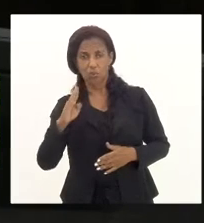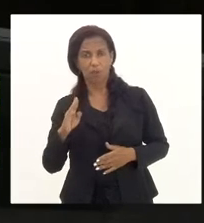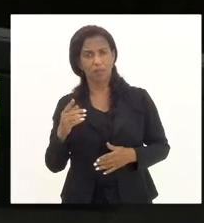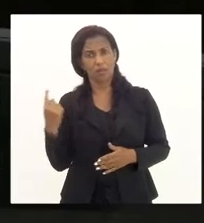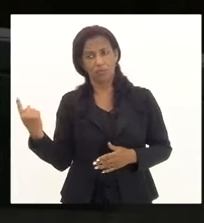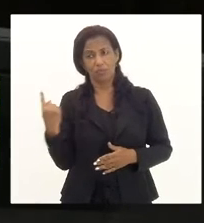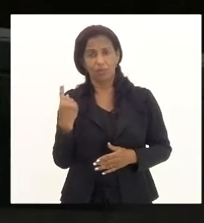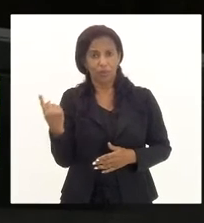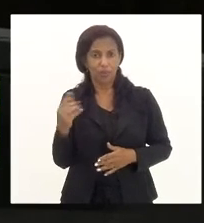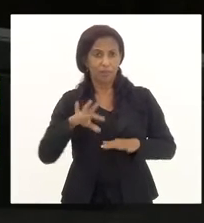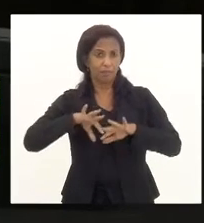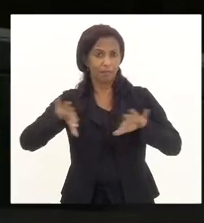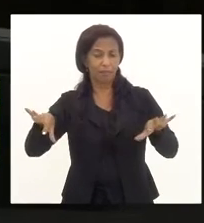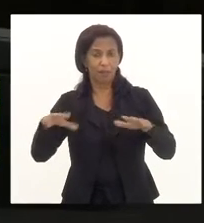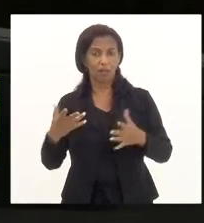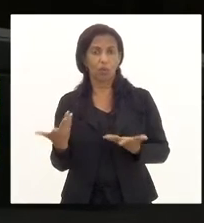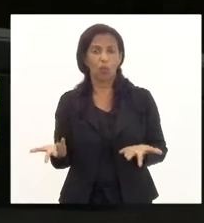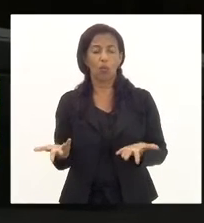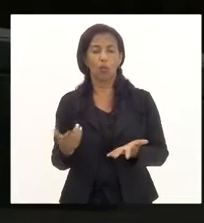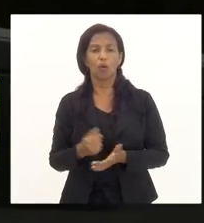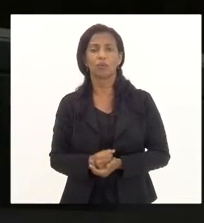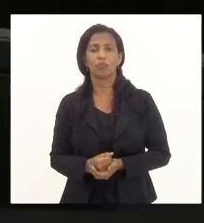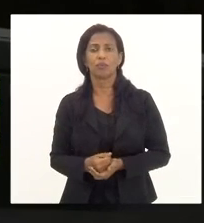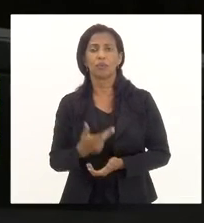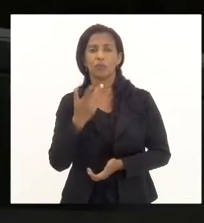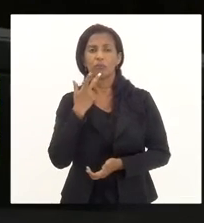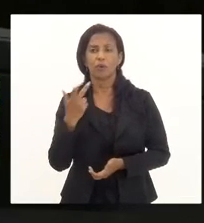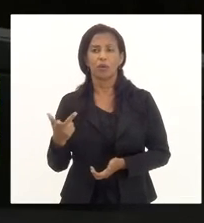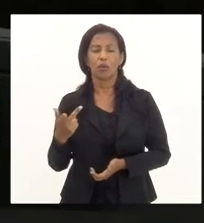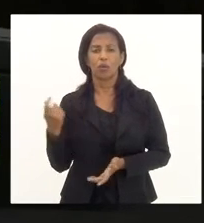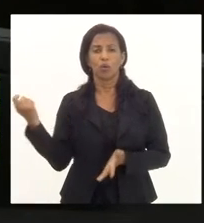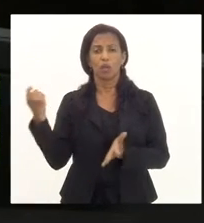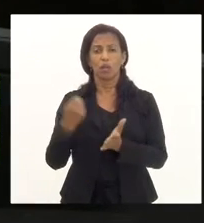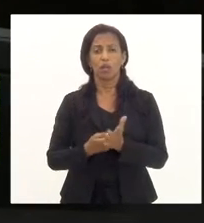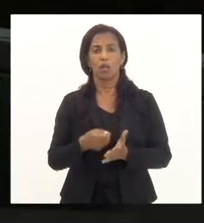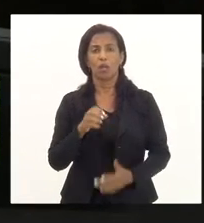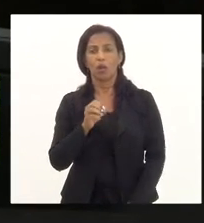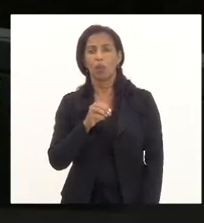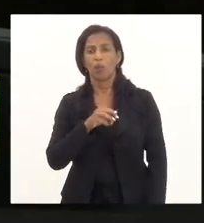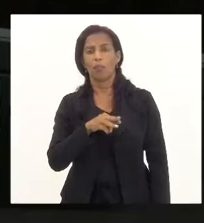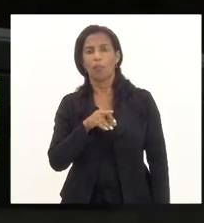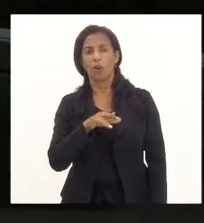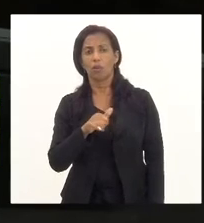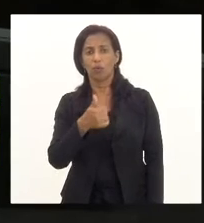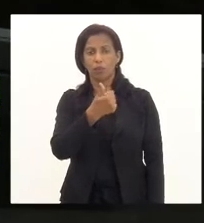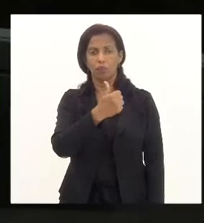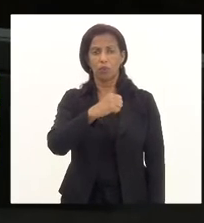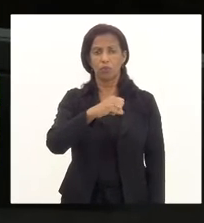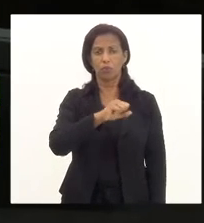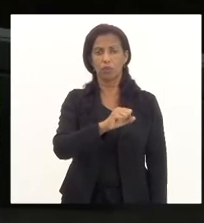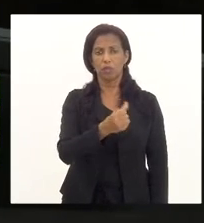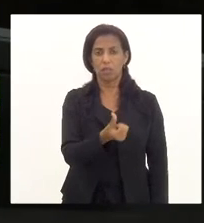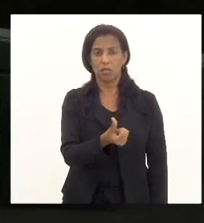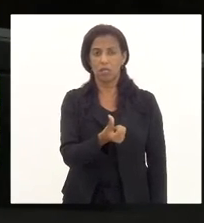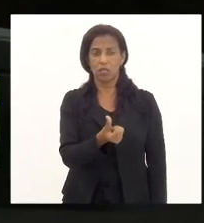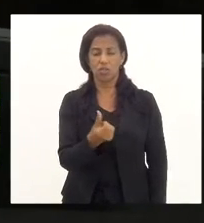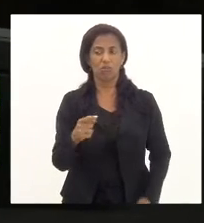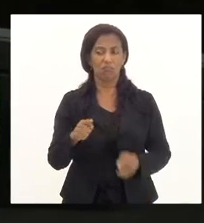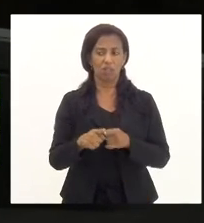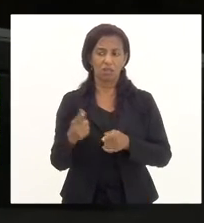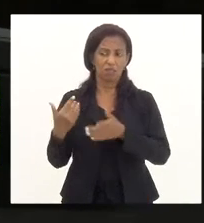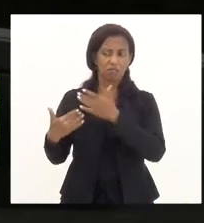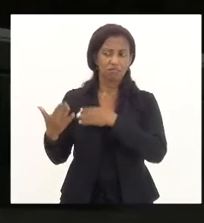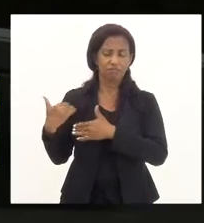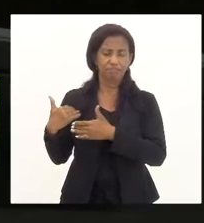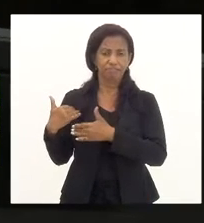foi exceção a isso quando decretou moratória o Brasil decretou moratória em 86 e até bem